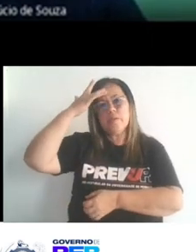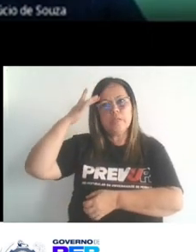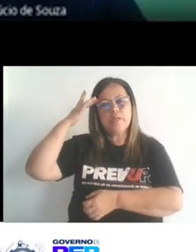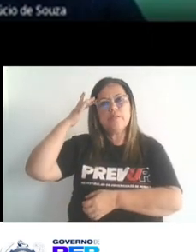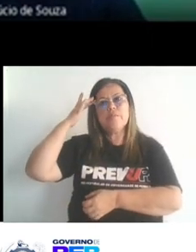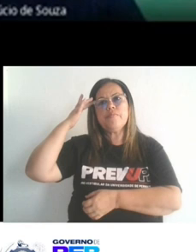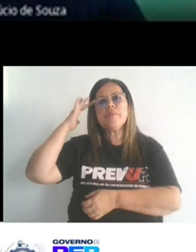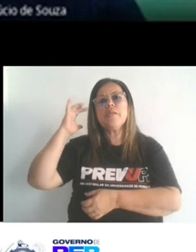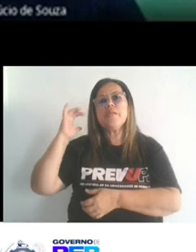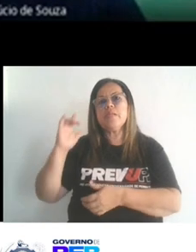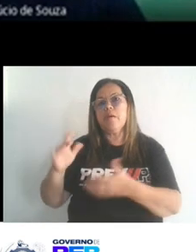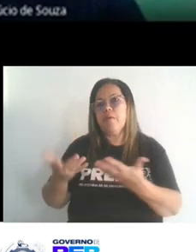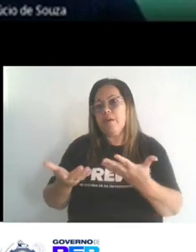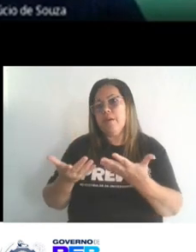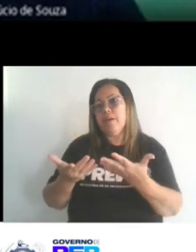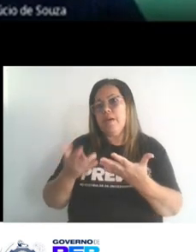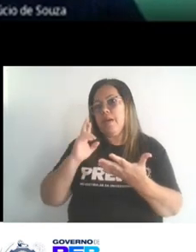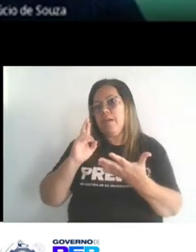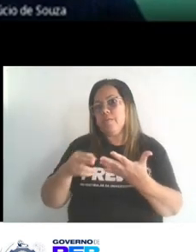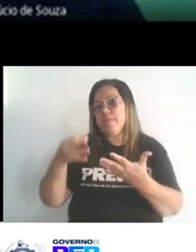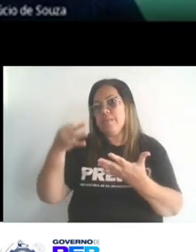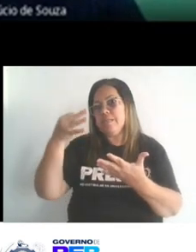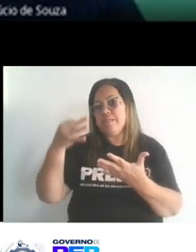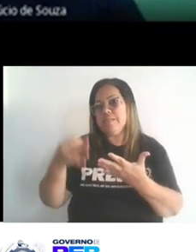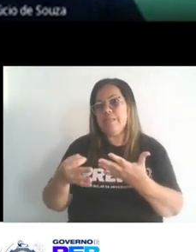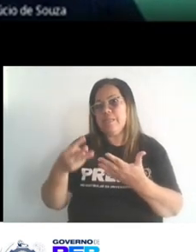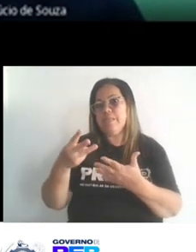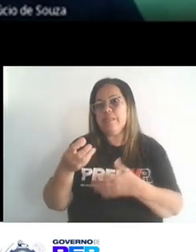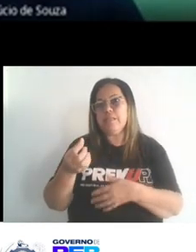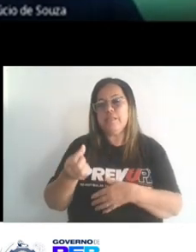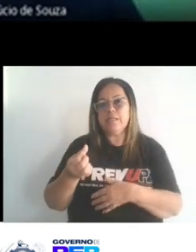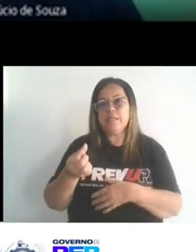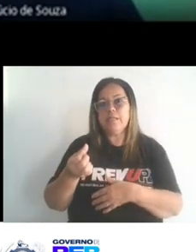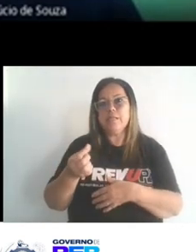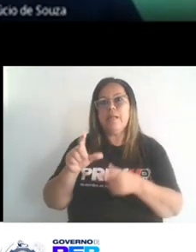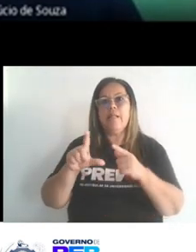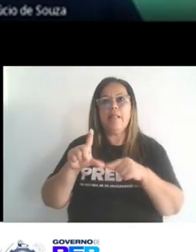correta é da questão 36 a letra B